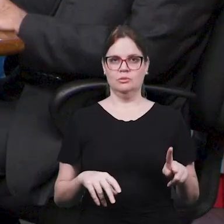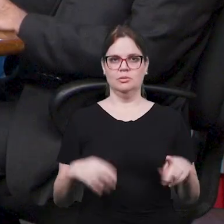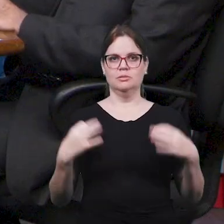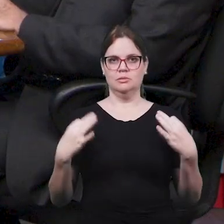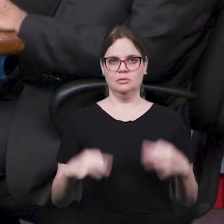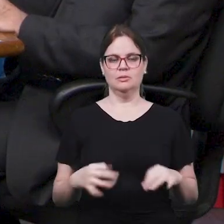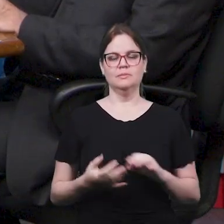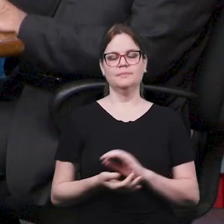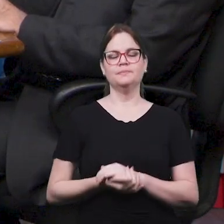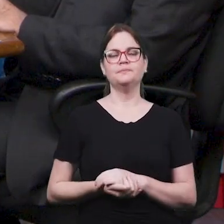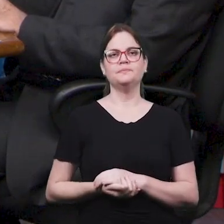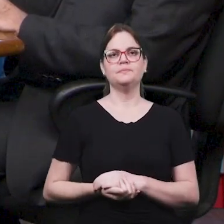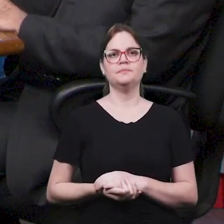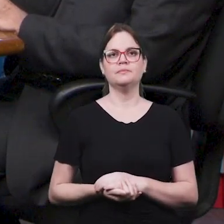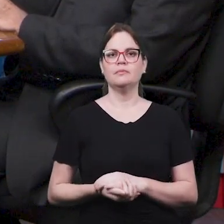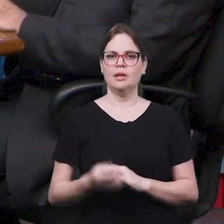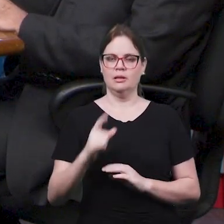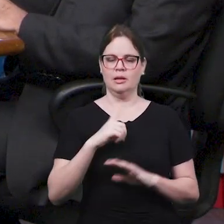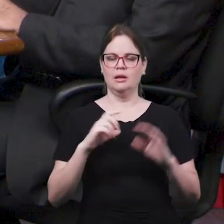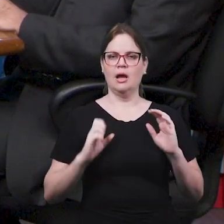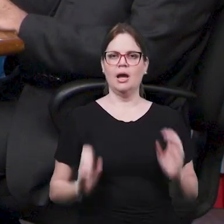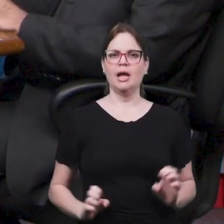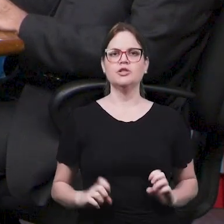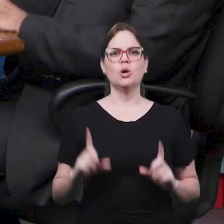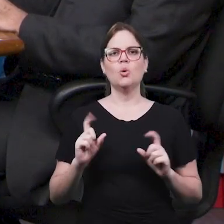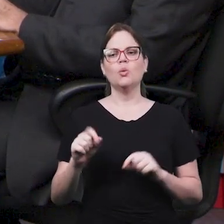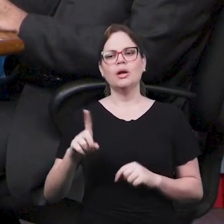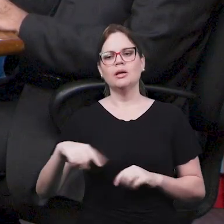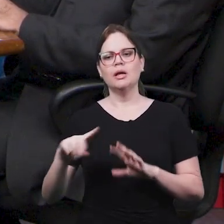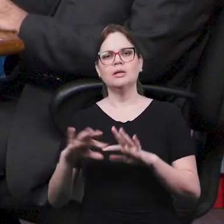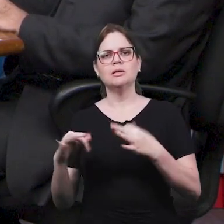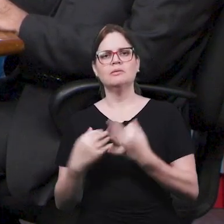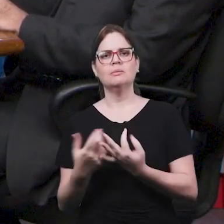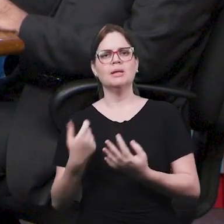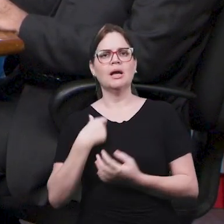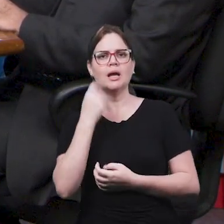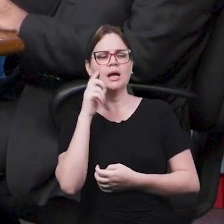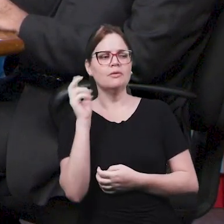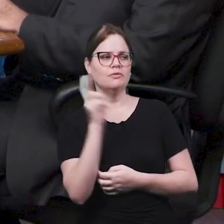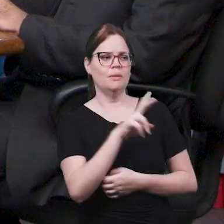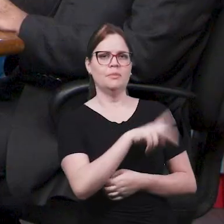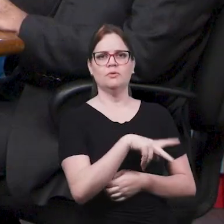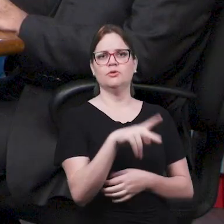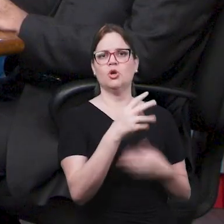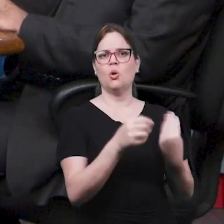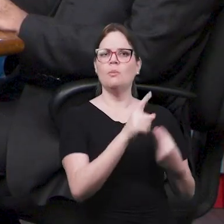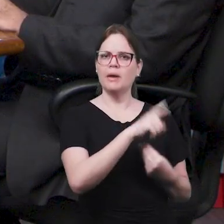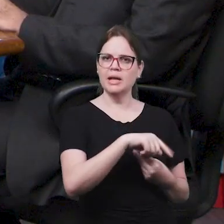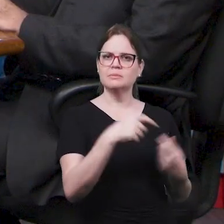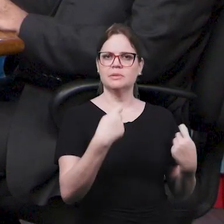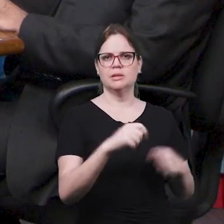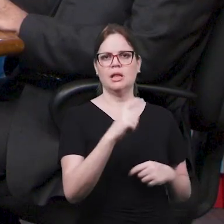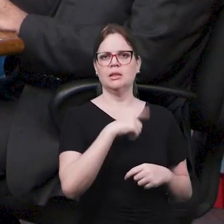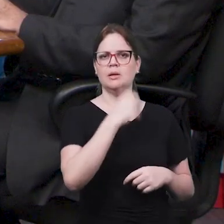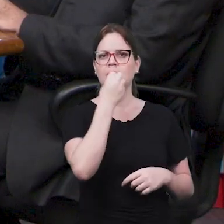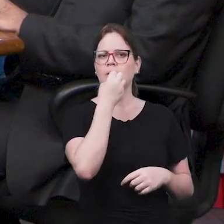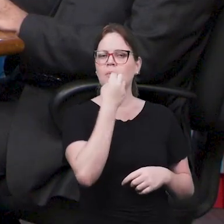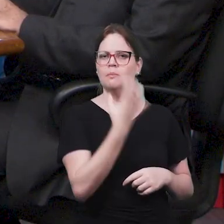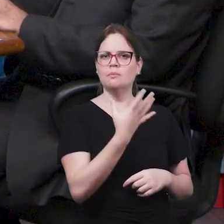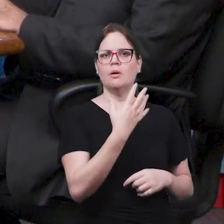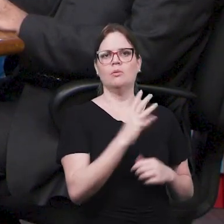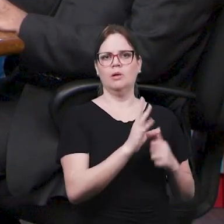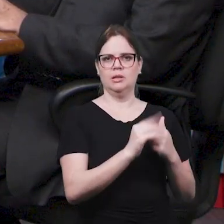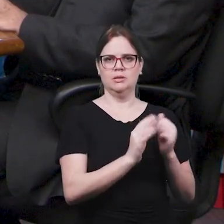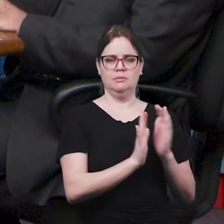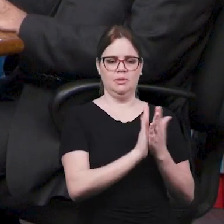ver nelas, né? Como reflexo, como pessoas capacitadas, como pessoas que vão transmitir para os filhos